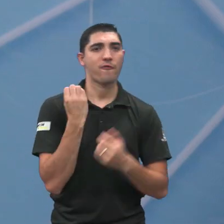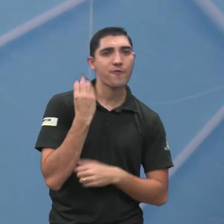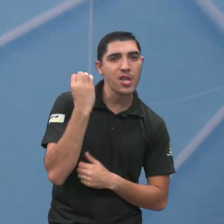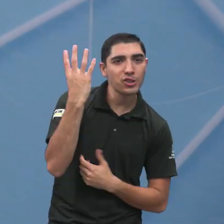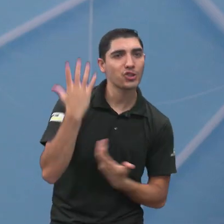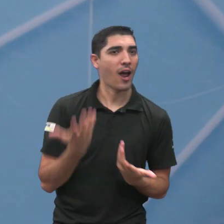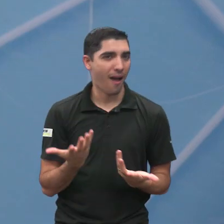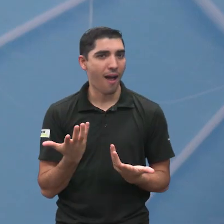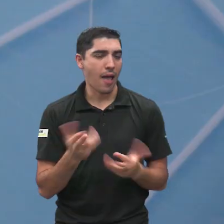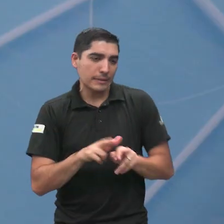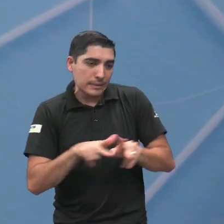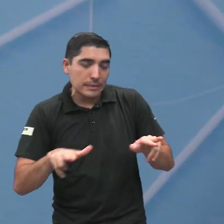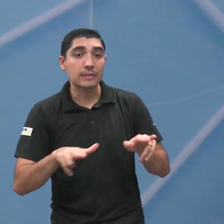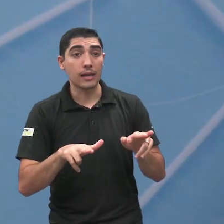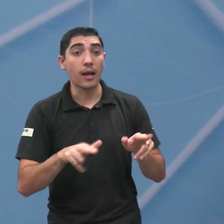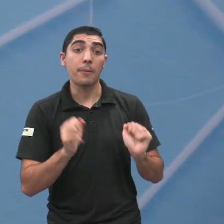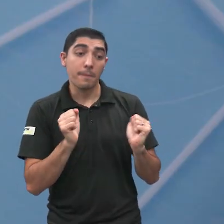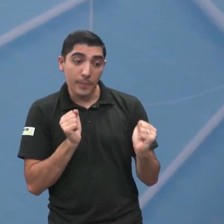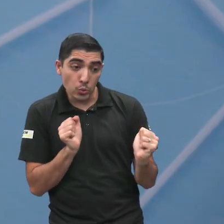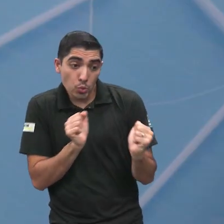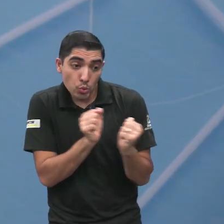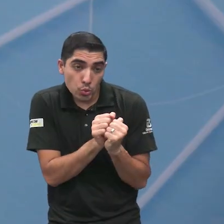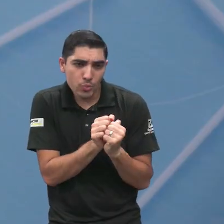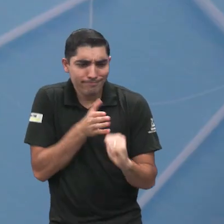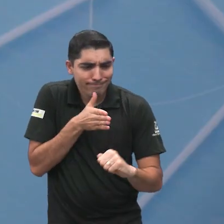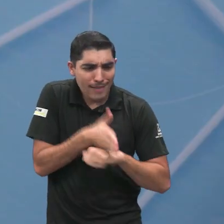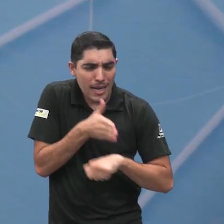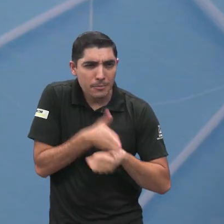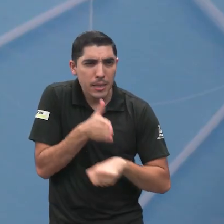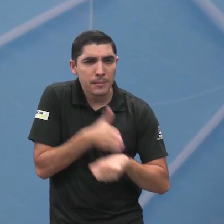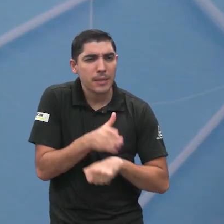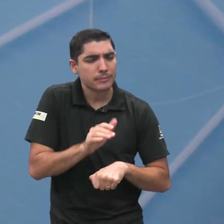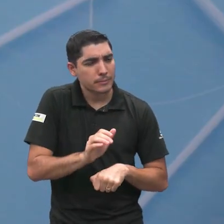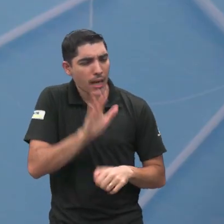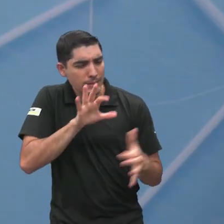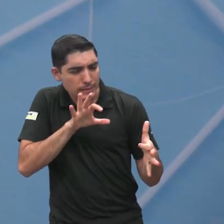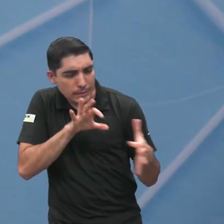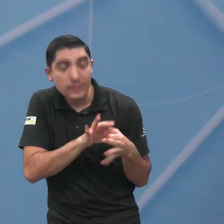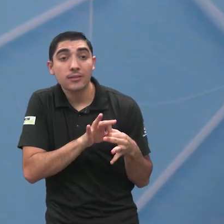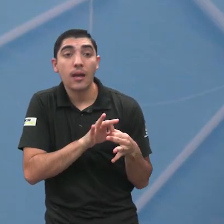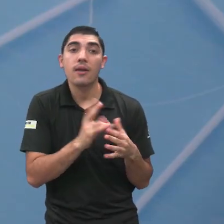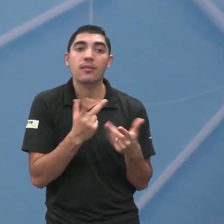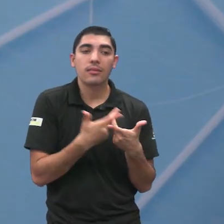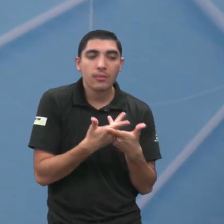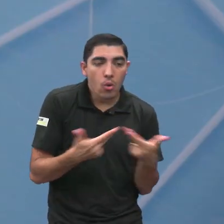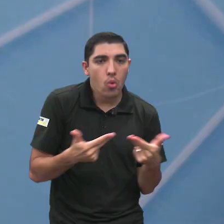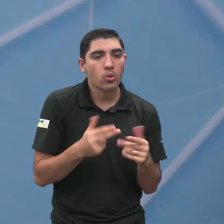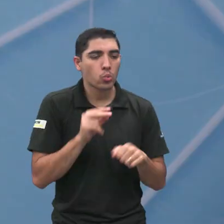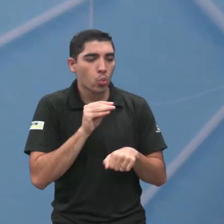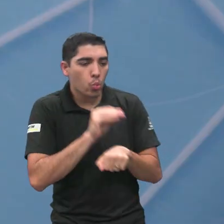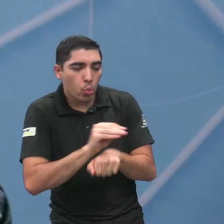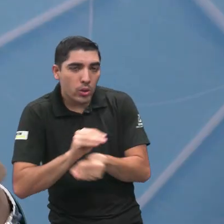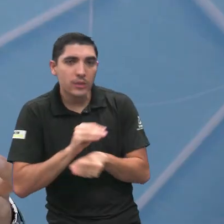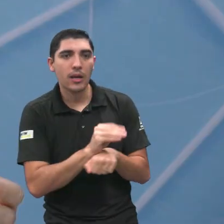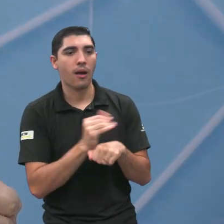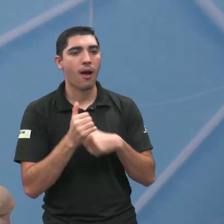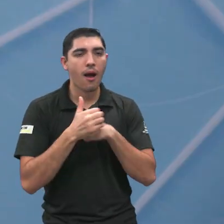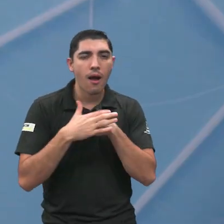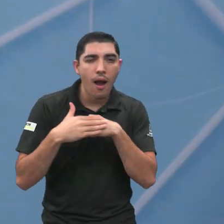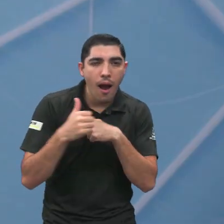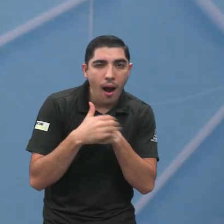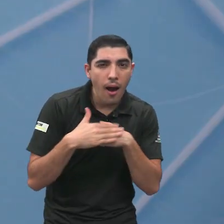viagem, né? Então, essa participação mais ativa, envolvendo atividades, cuidado,